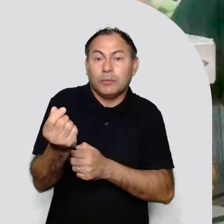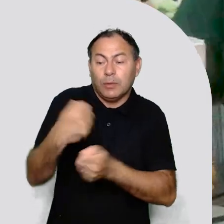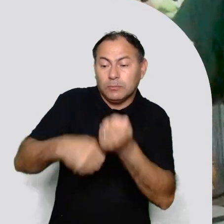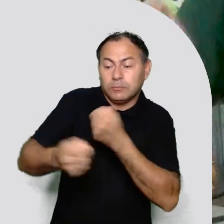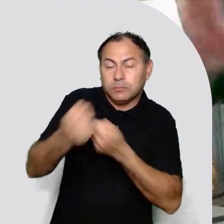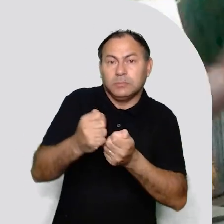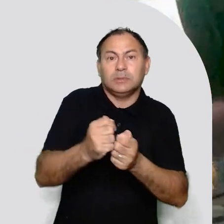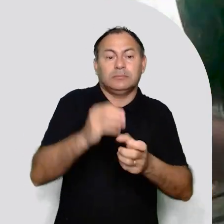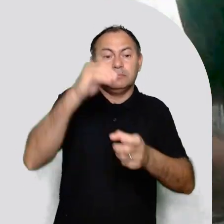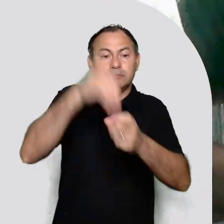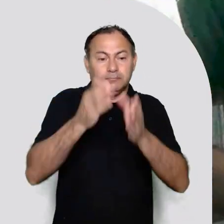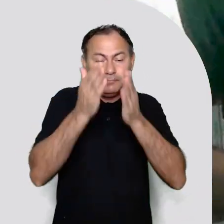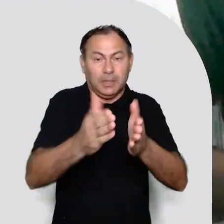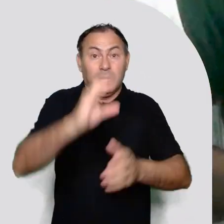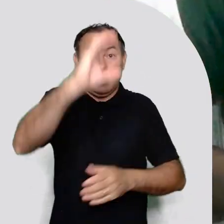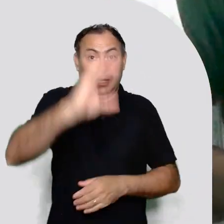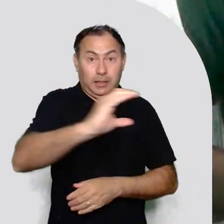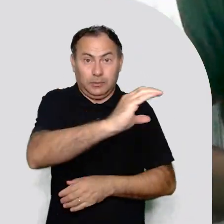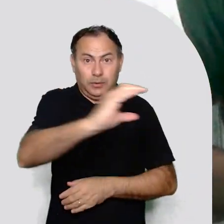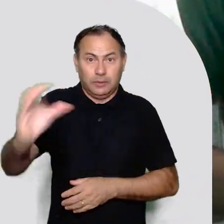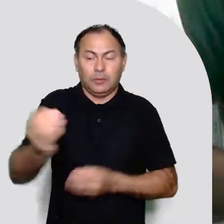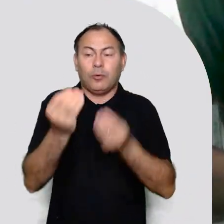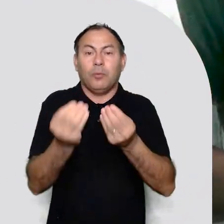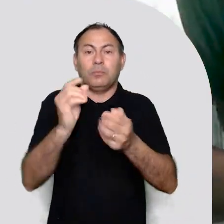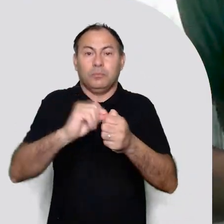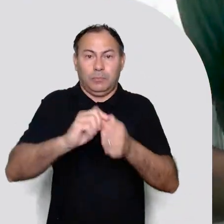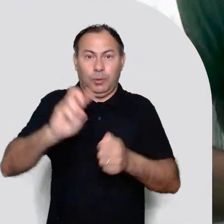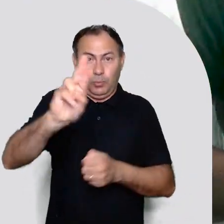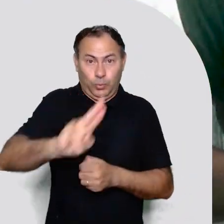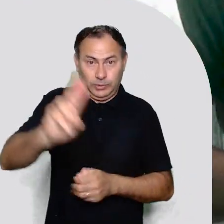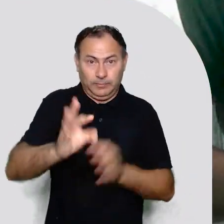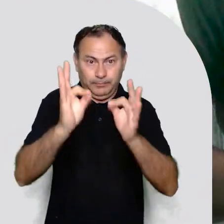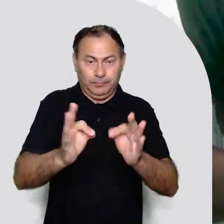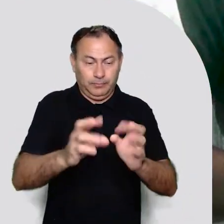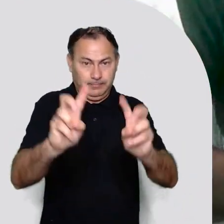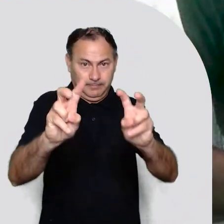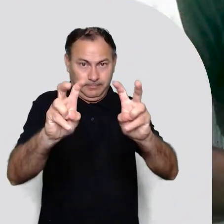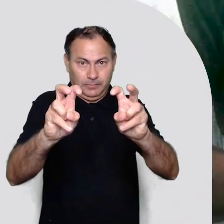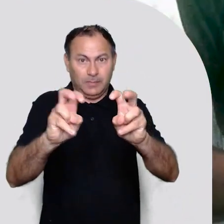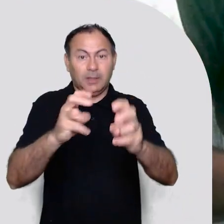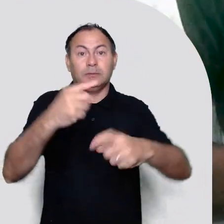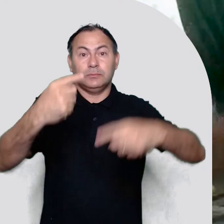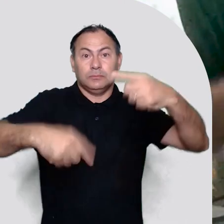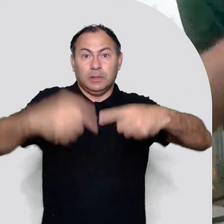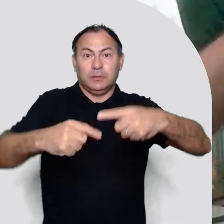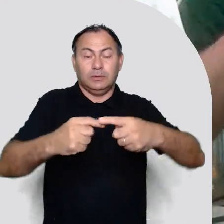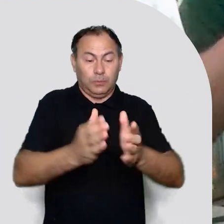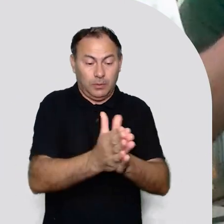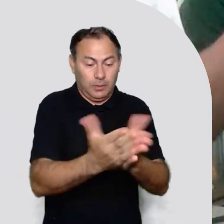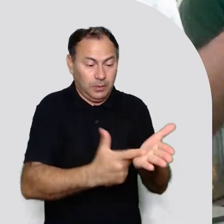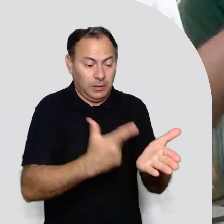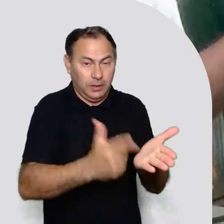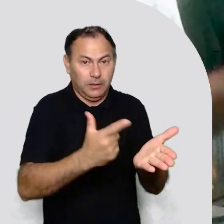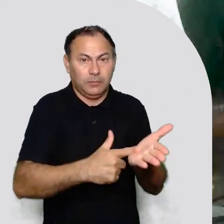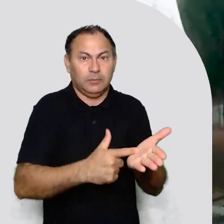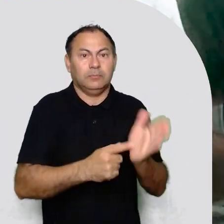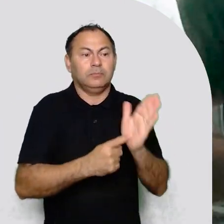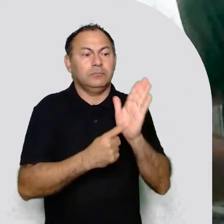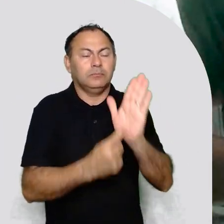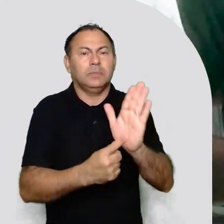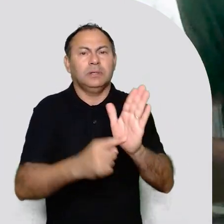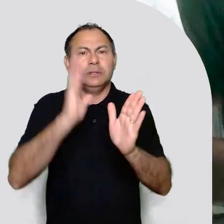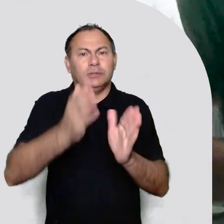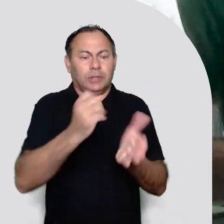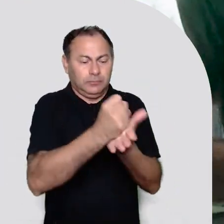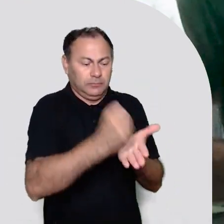na perspectiva católica. Como é que a gente faz essa aplicação? Tá? Porque os temas que a gente vai discutir no livro, como Augusto trouxe, que